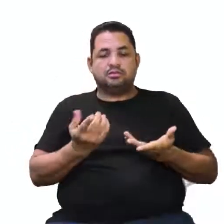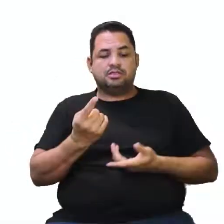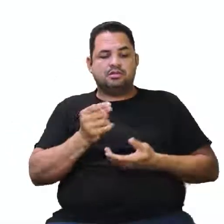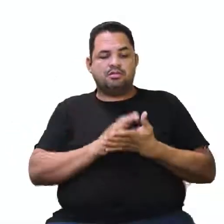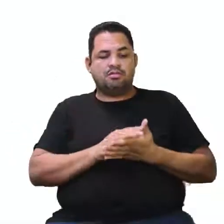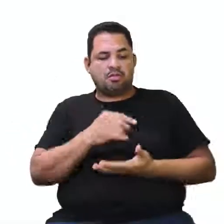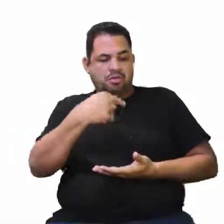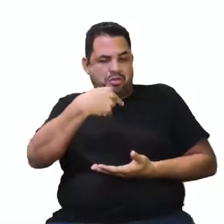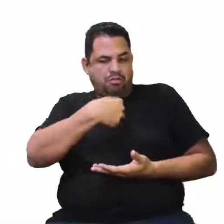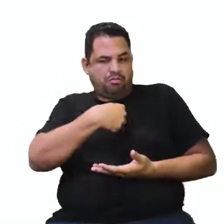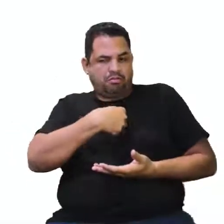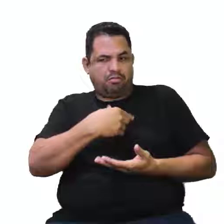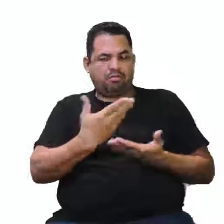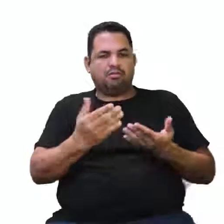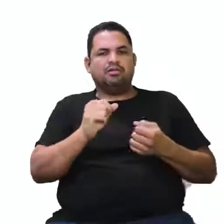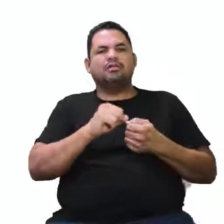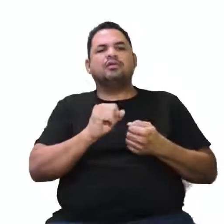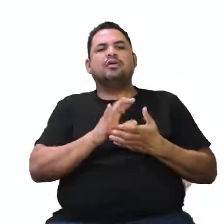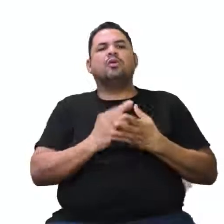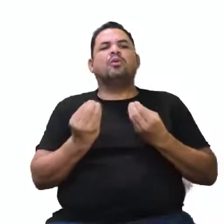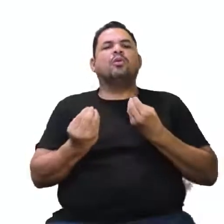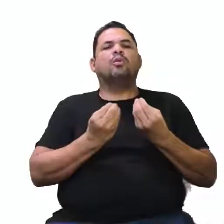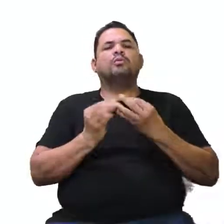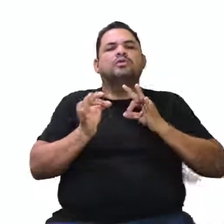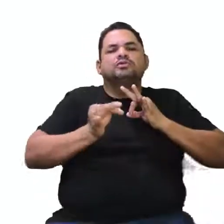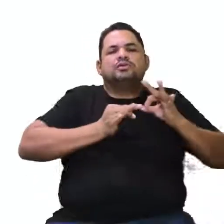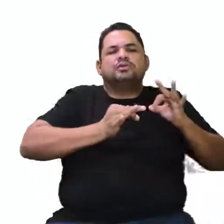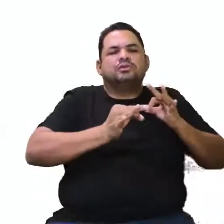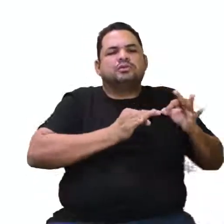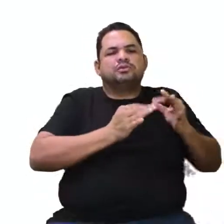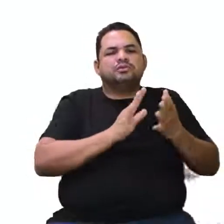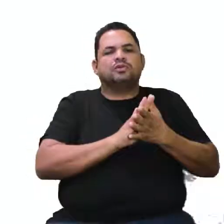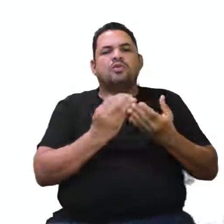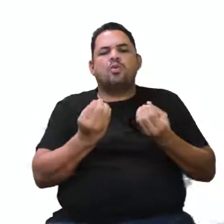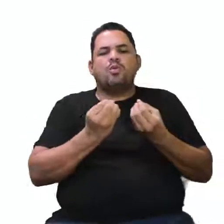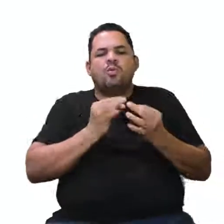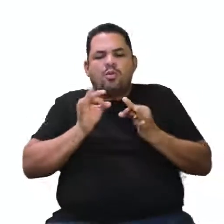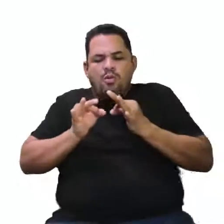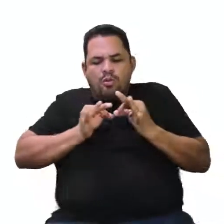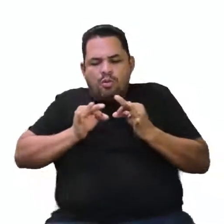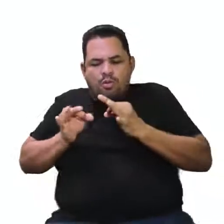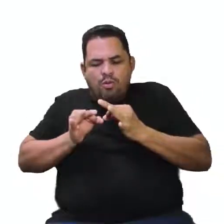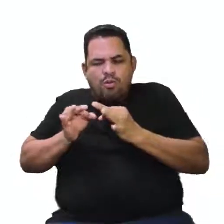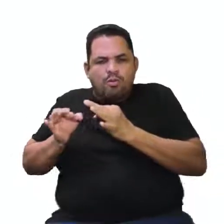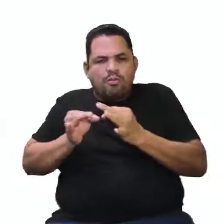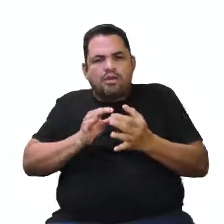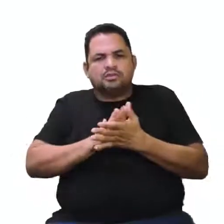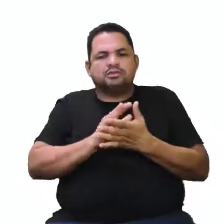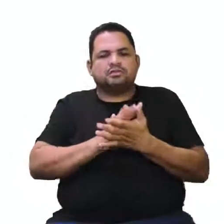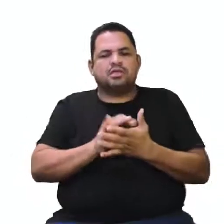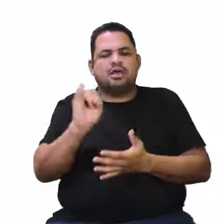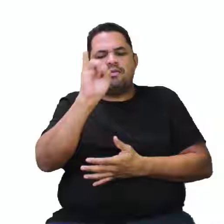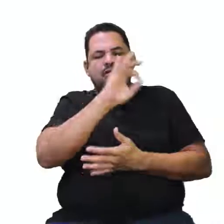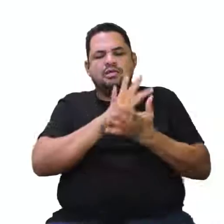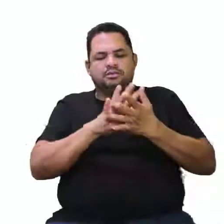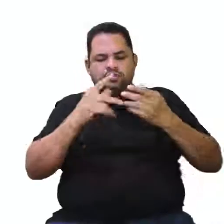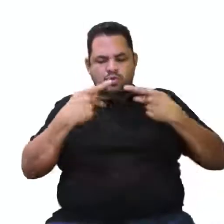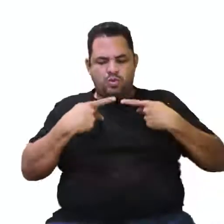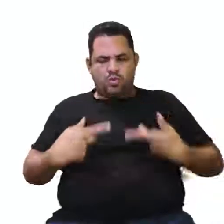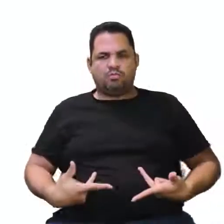eu, certo? Então, como que nós nos construímos? Como construímos essa nossa imagem